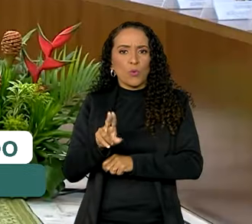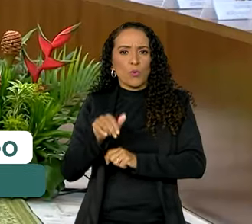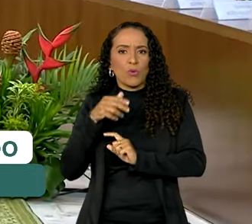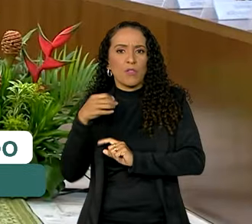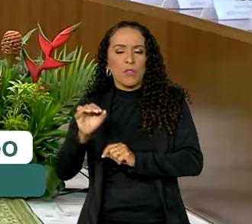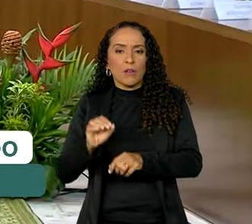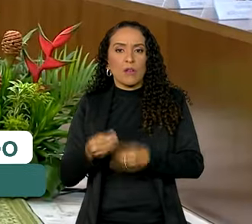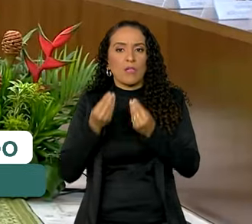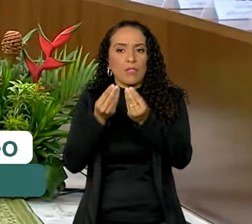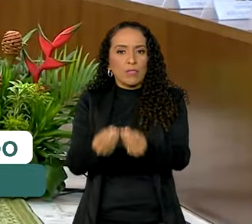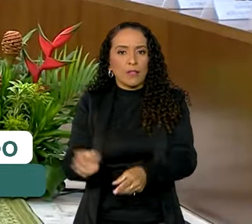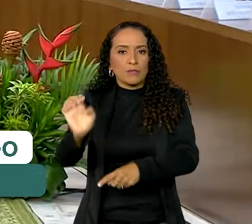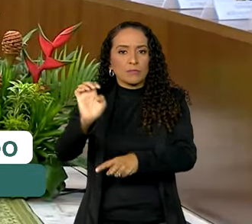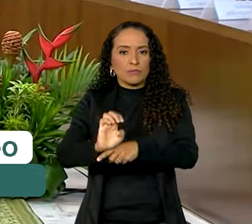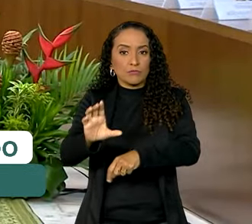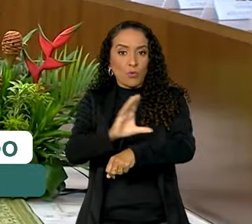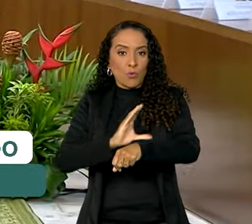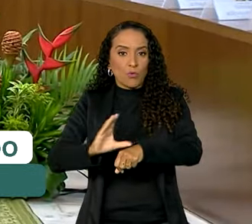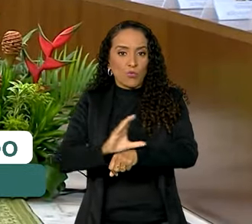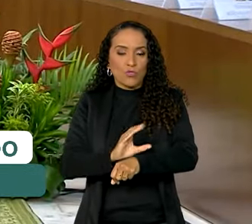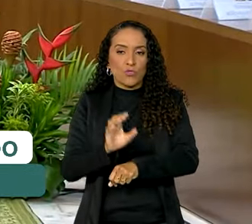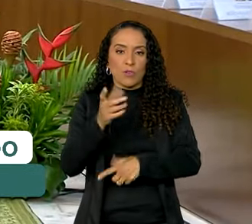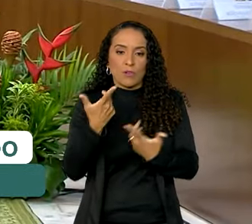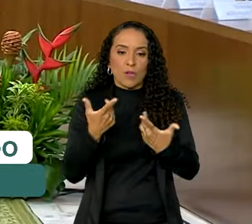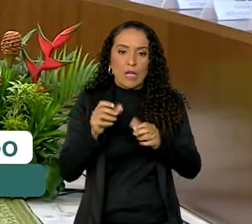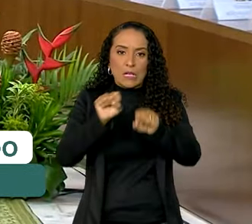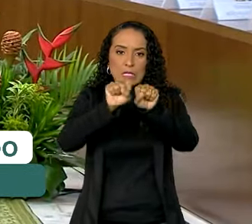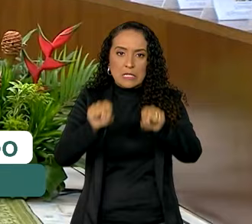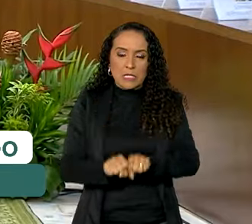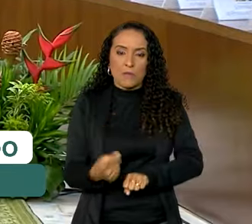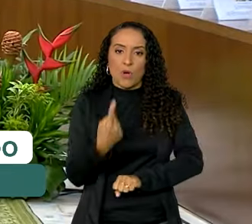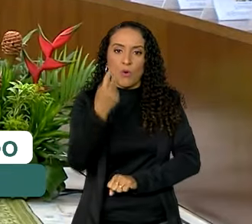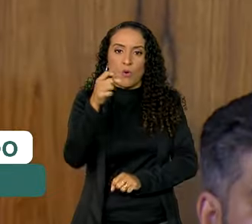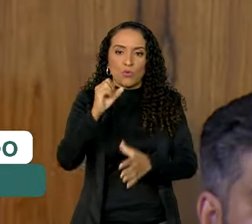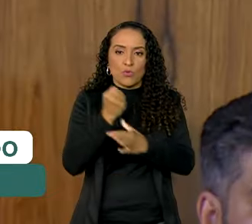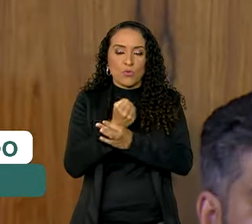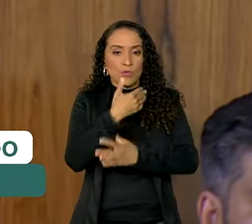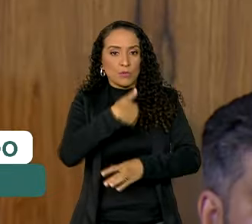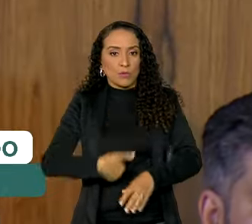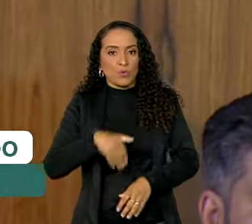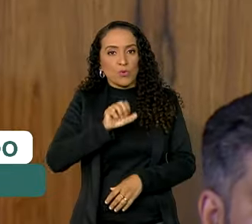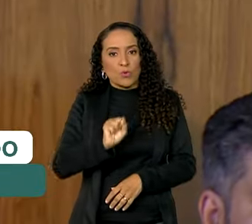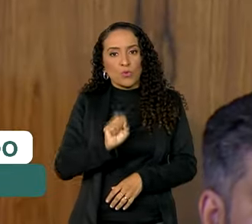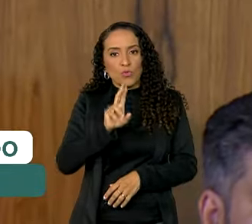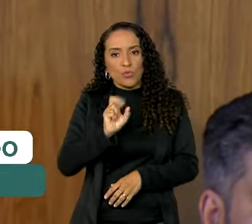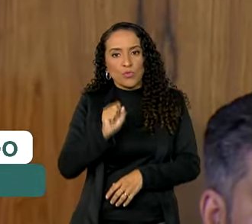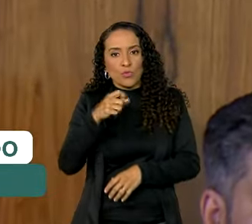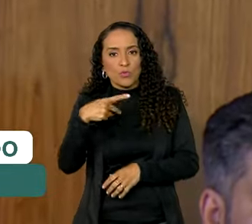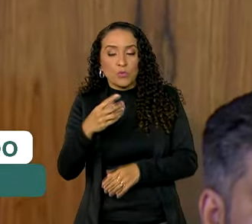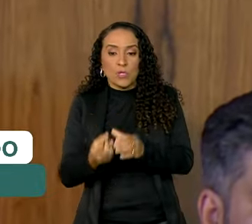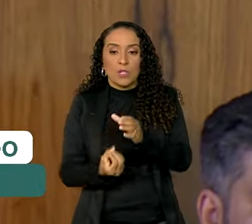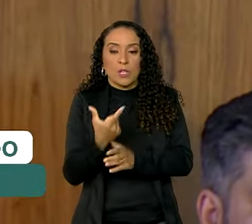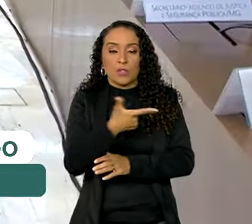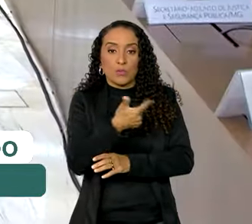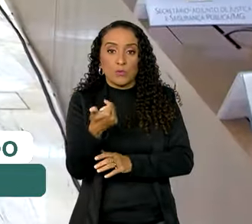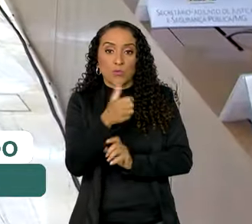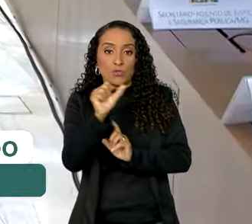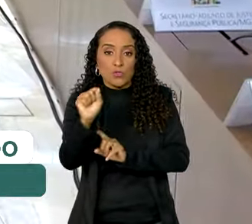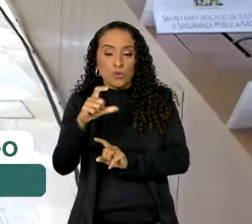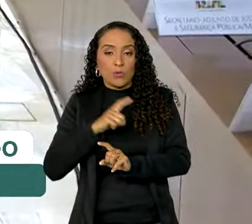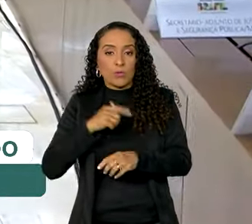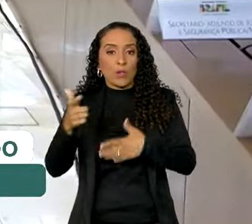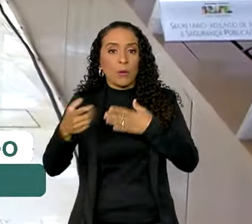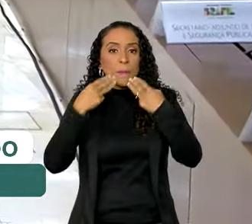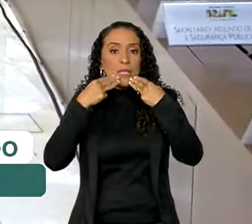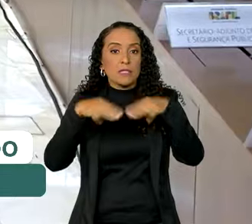dando status constitucional ao Sistema Único de Segurança Pública, o SUSP, criado em 2018 e que tem como